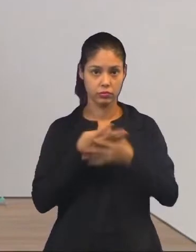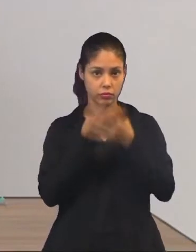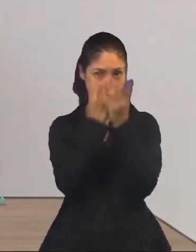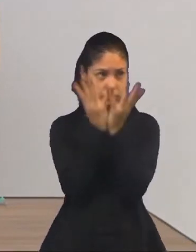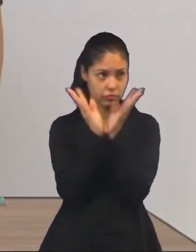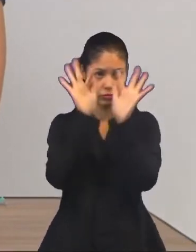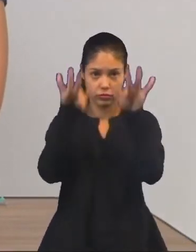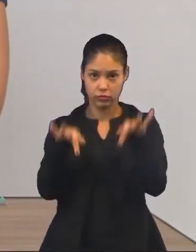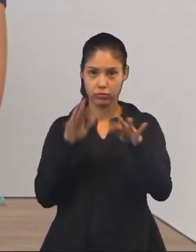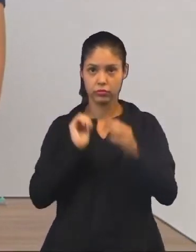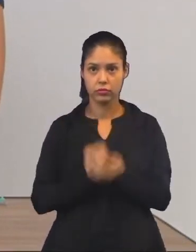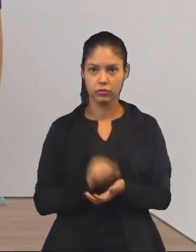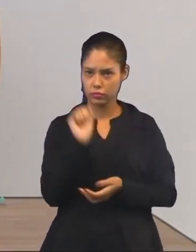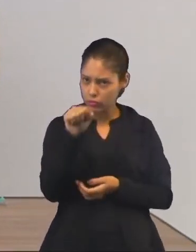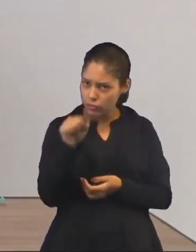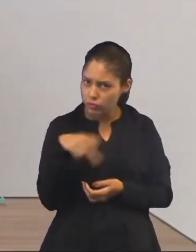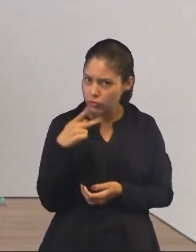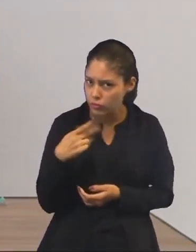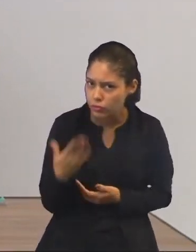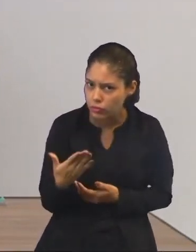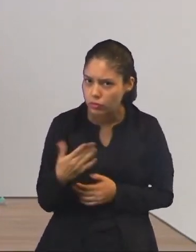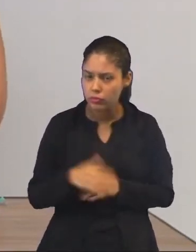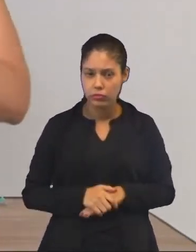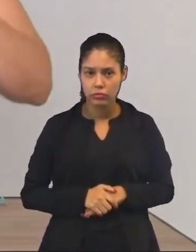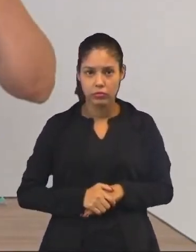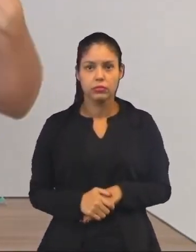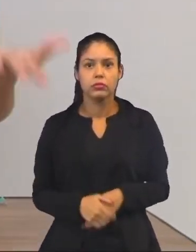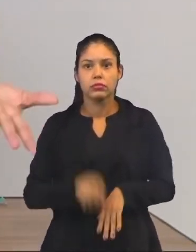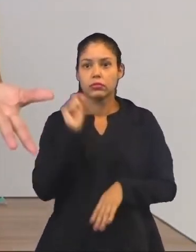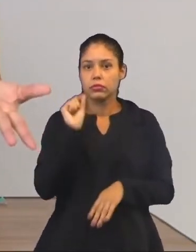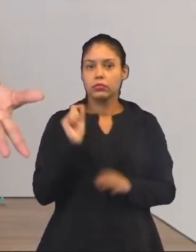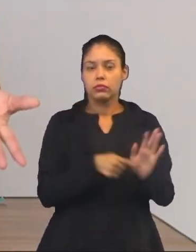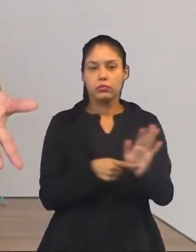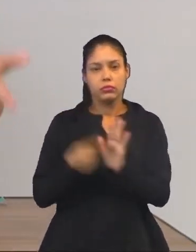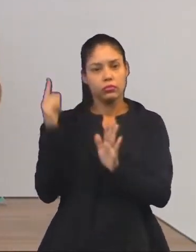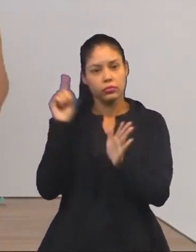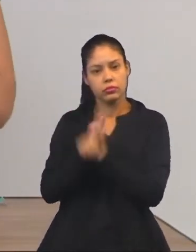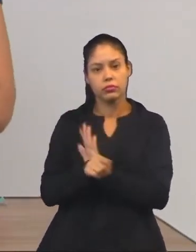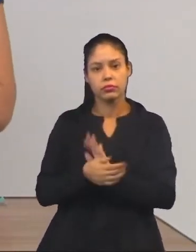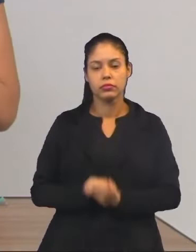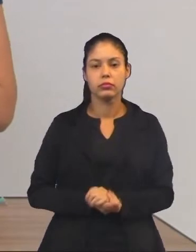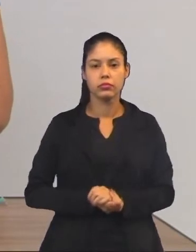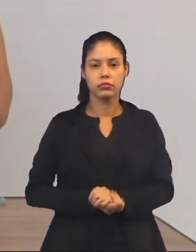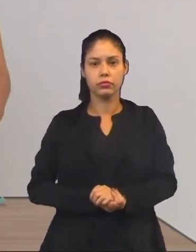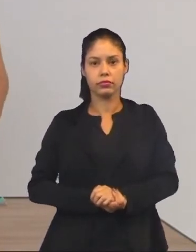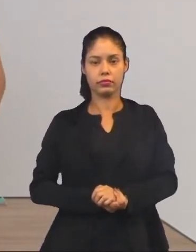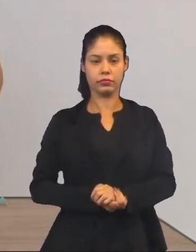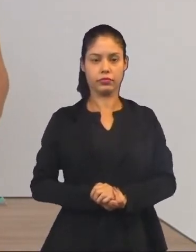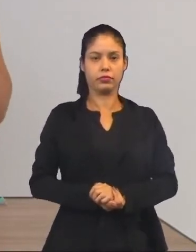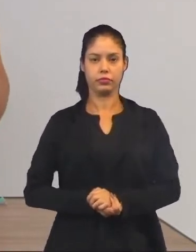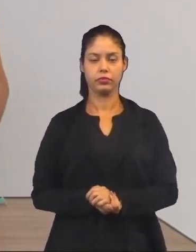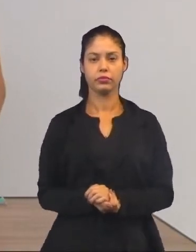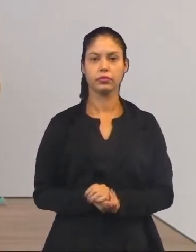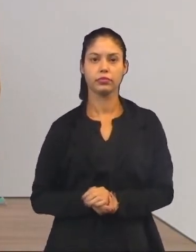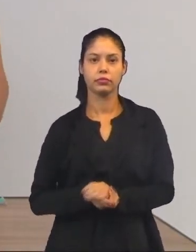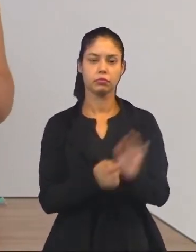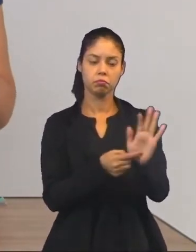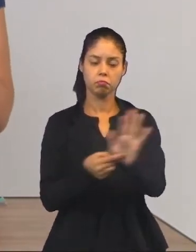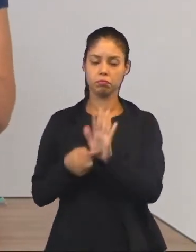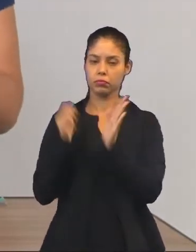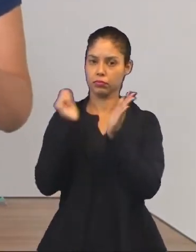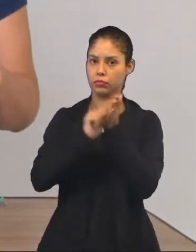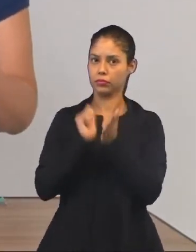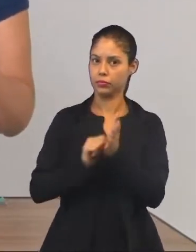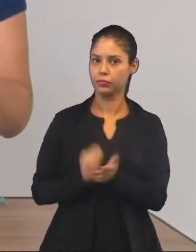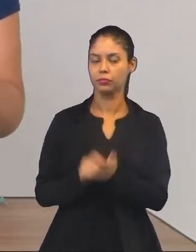cartas final. É isso que a situação problema nos fala? E o que ela nos pergunta? Vamos voltar lá e vamos registrar,